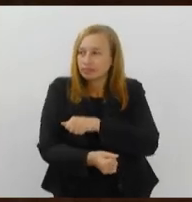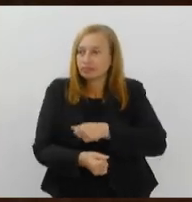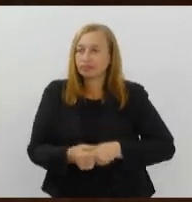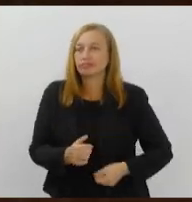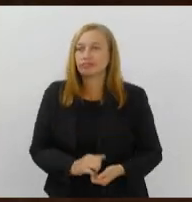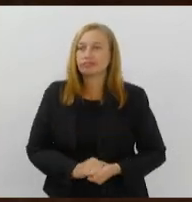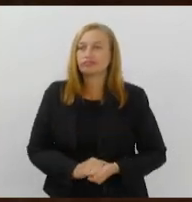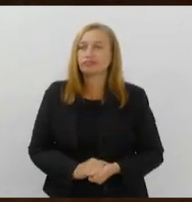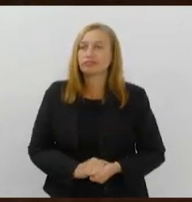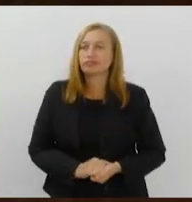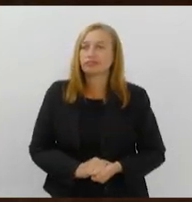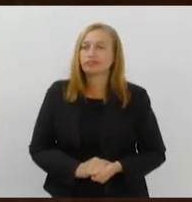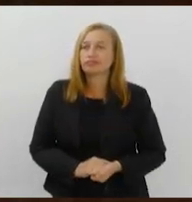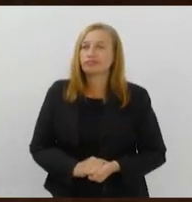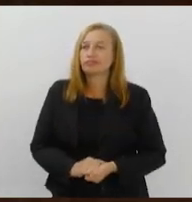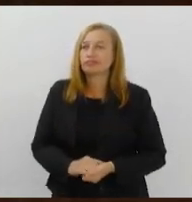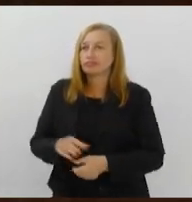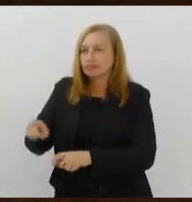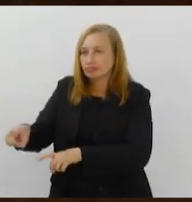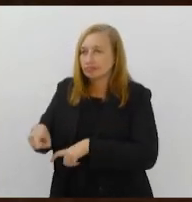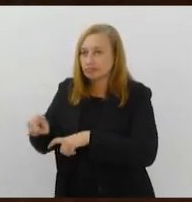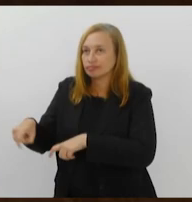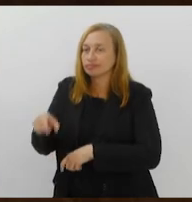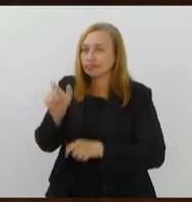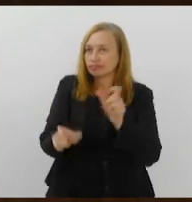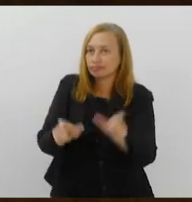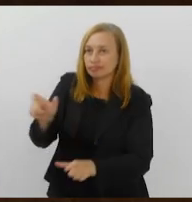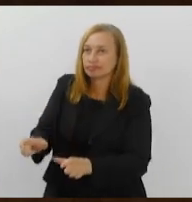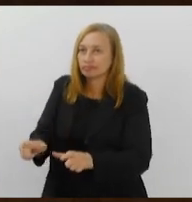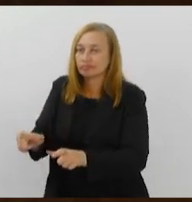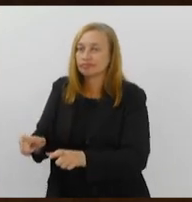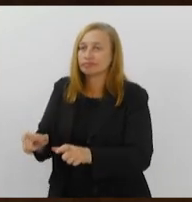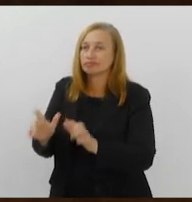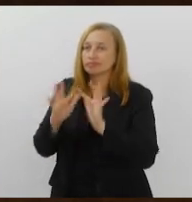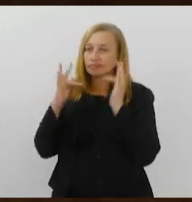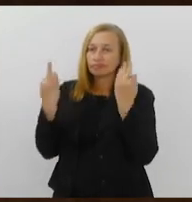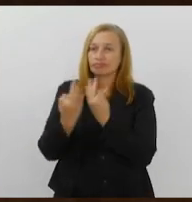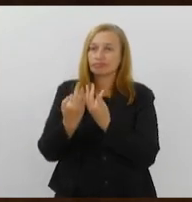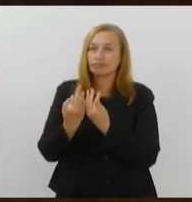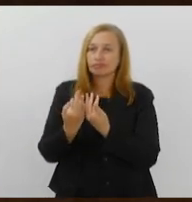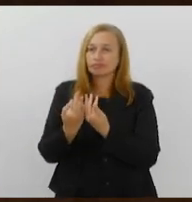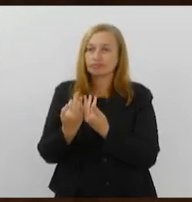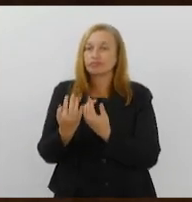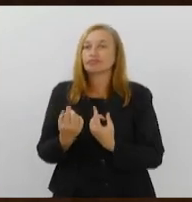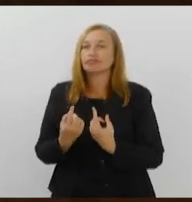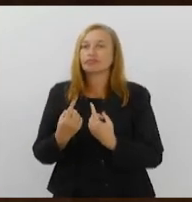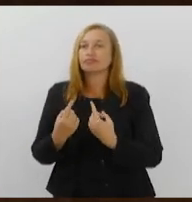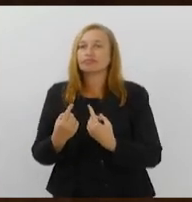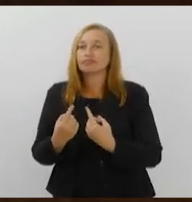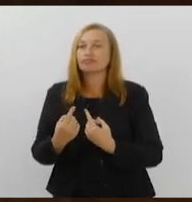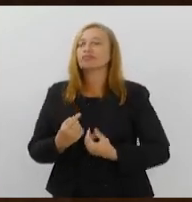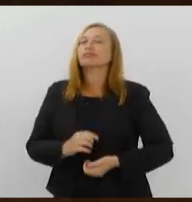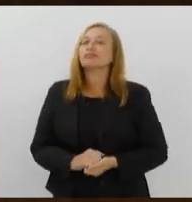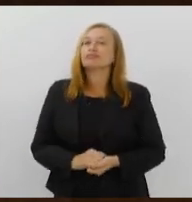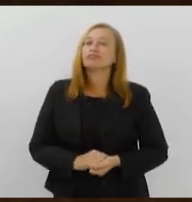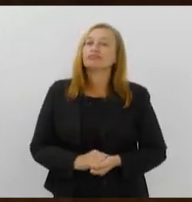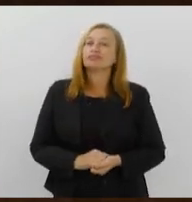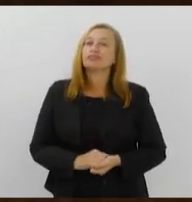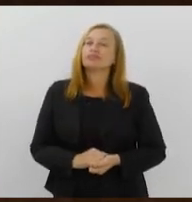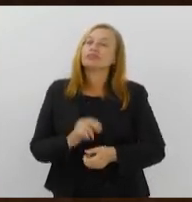pequeno produtor rural, no, em agricultura familiar, é um combate direto à monocultura, ao latifúndio e